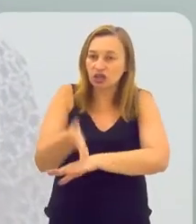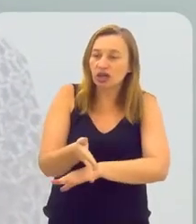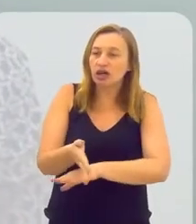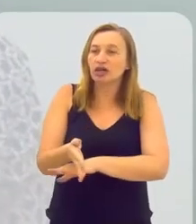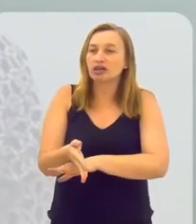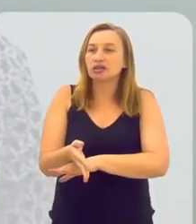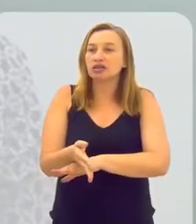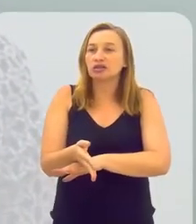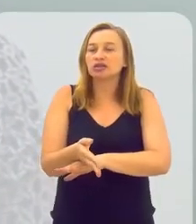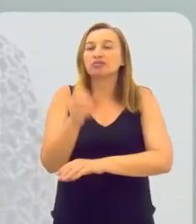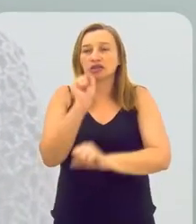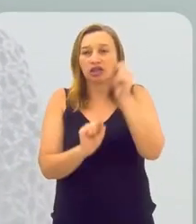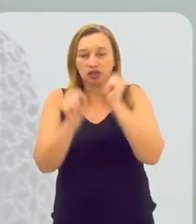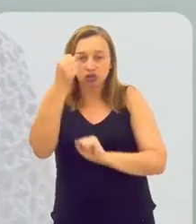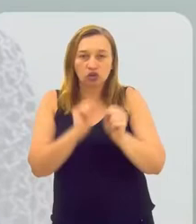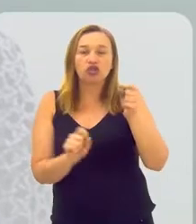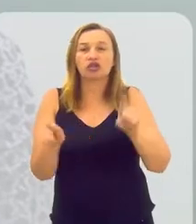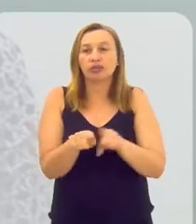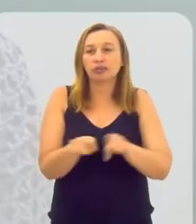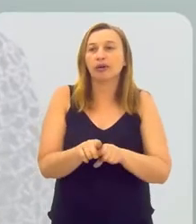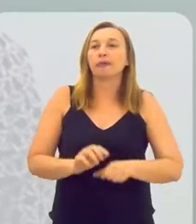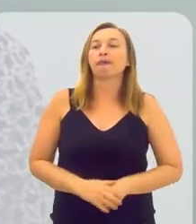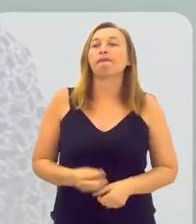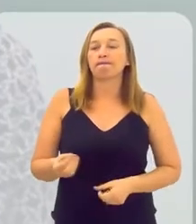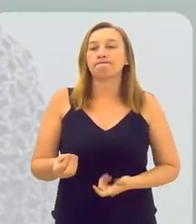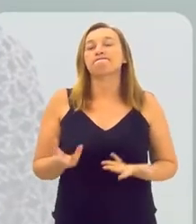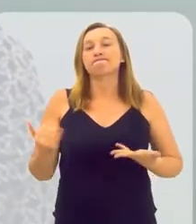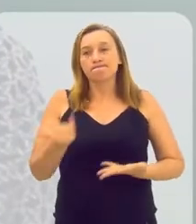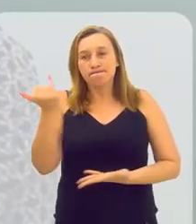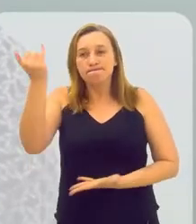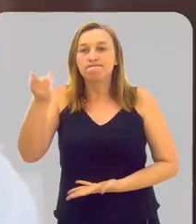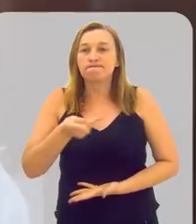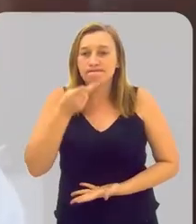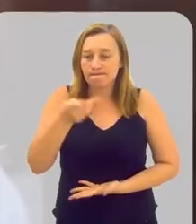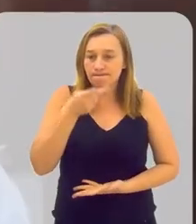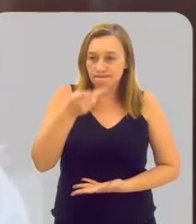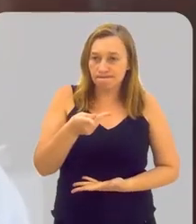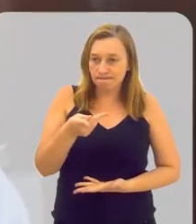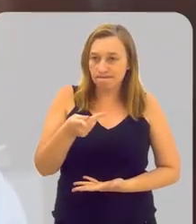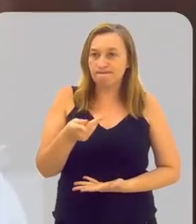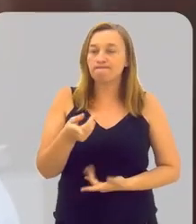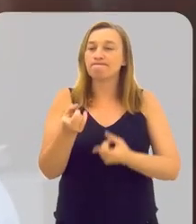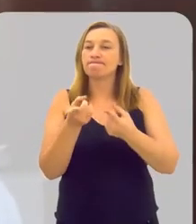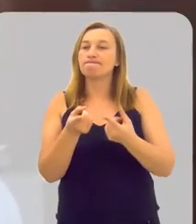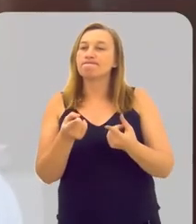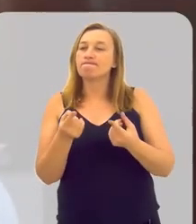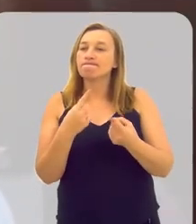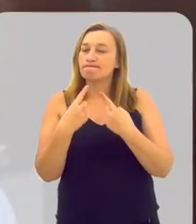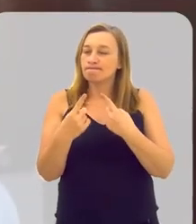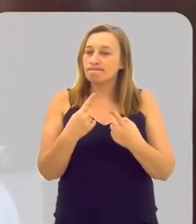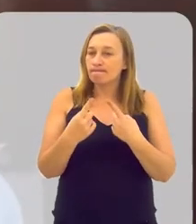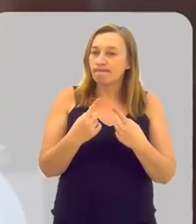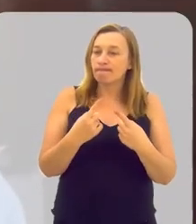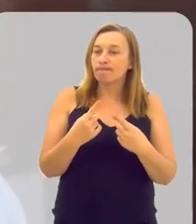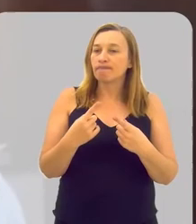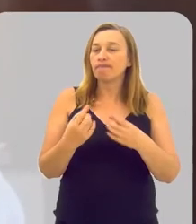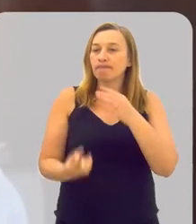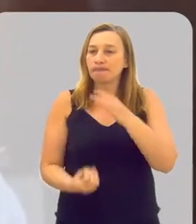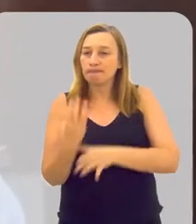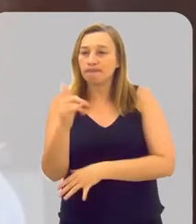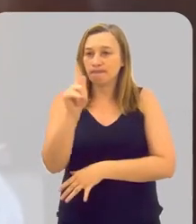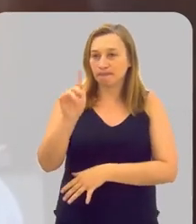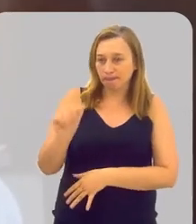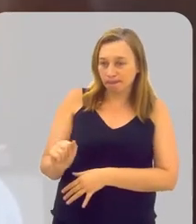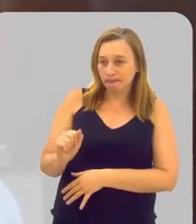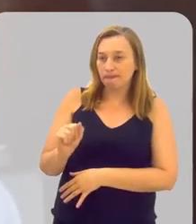fazer ele chegar para a indústria também, né? É importante deixar claro, né, vamos dizer assim, uma geolocalização da